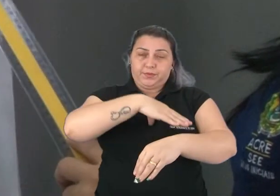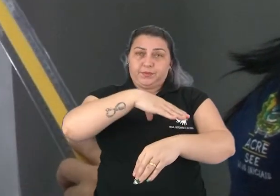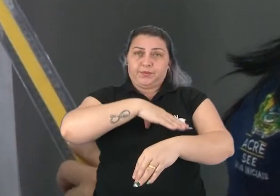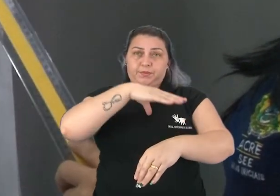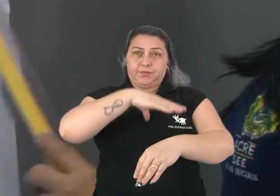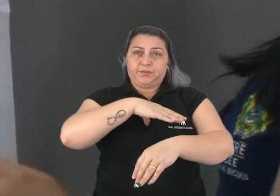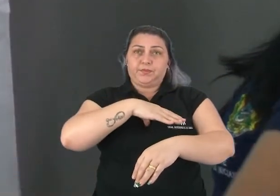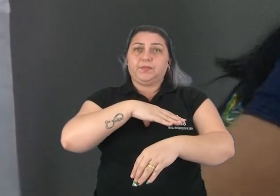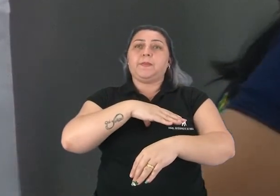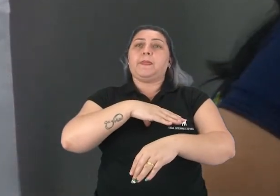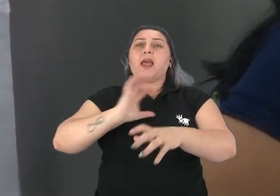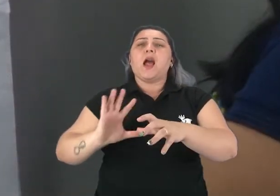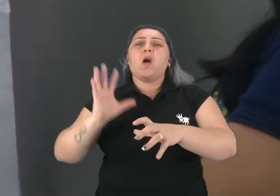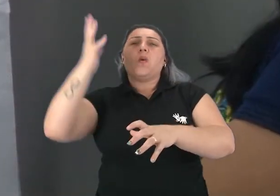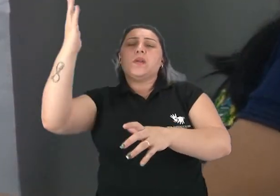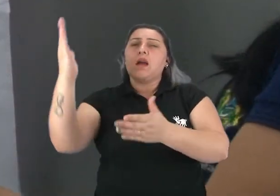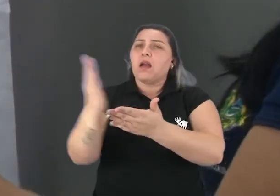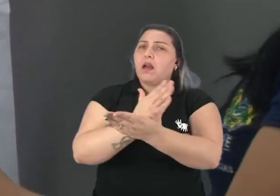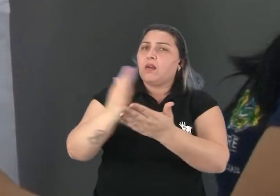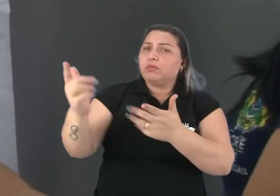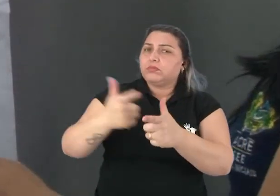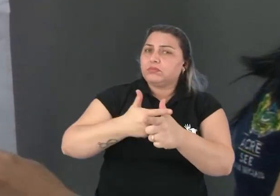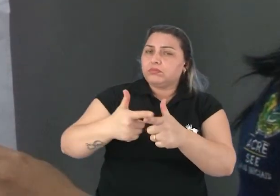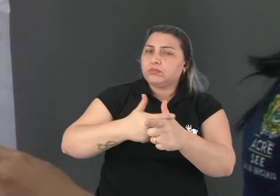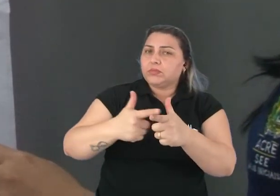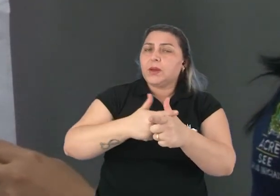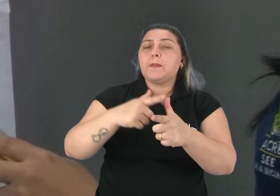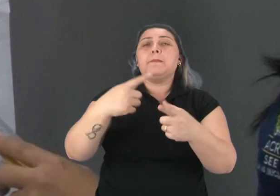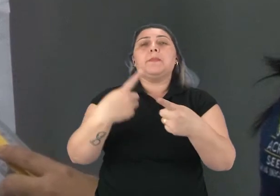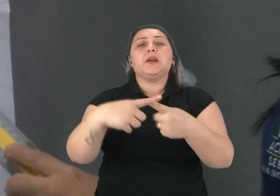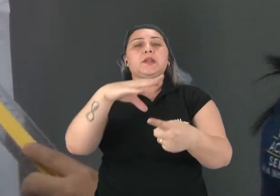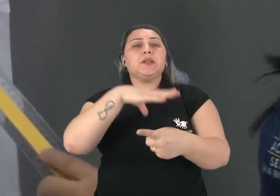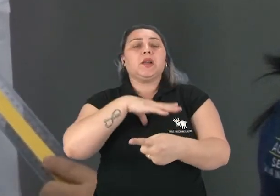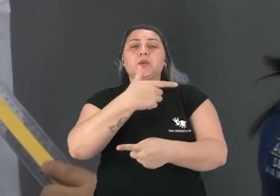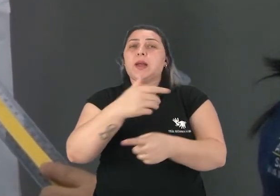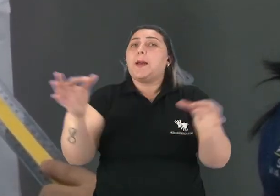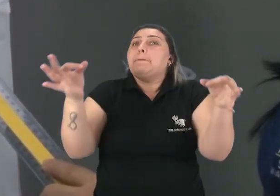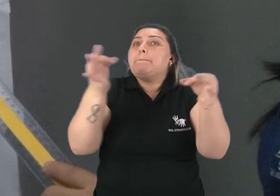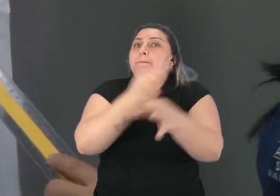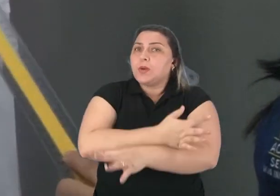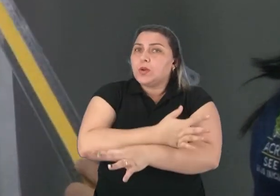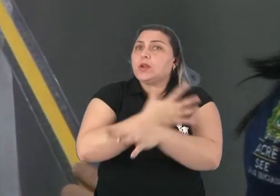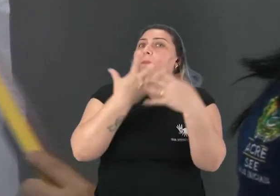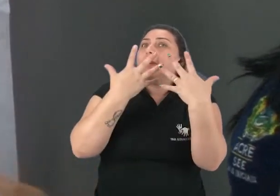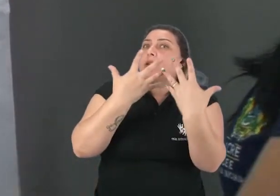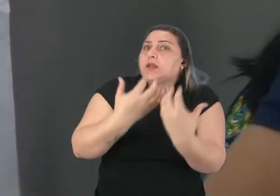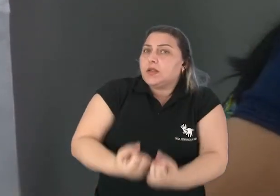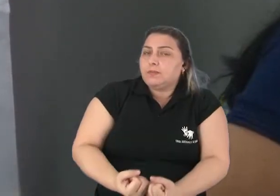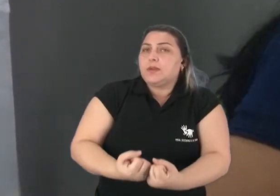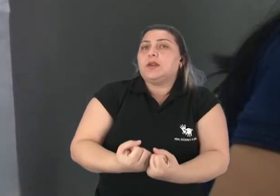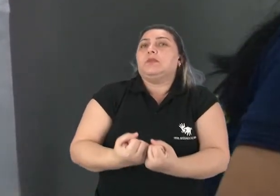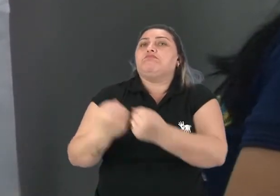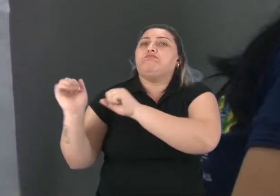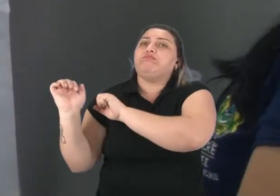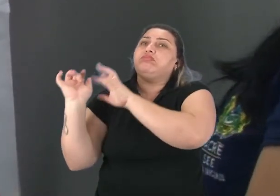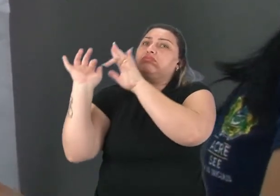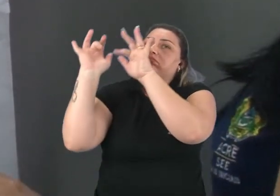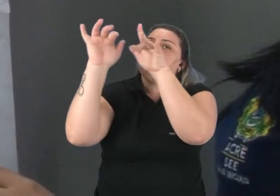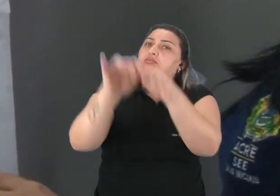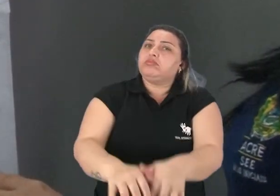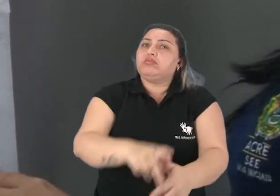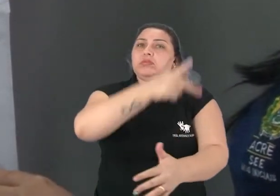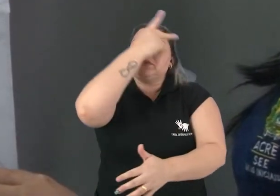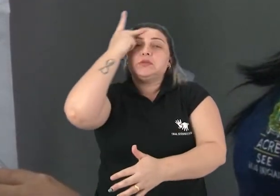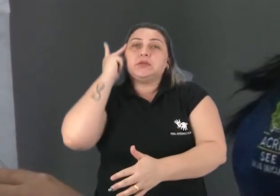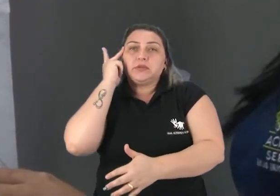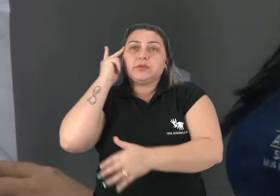urbana provocou alguns problemas, pois as cidades não estavam preparadas para receber uma quantidade tão